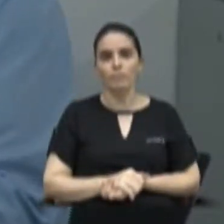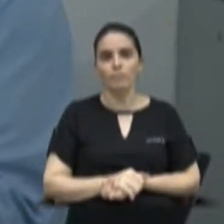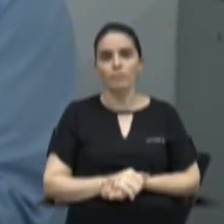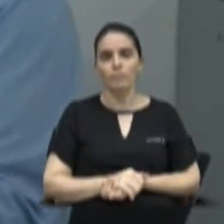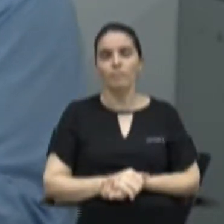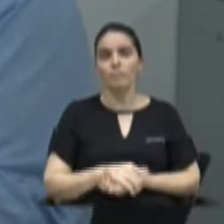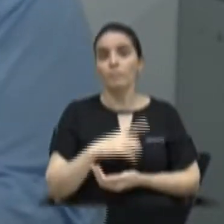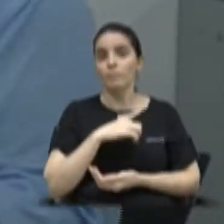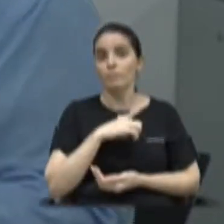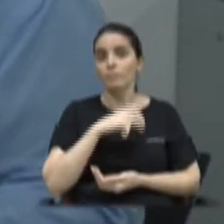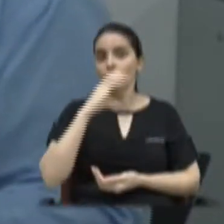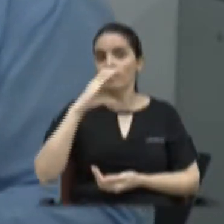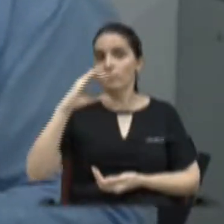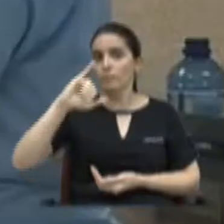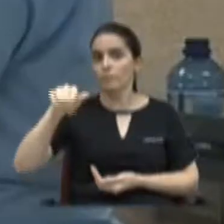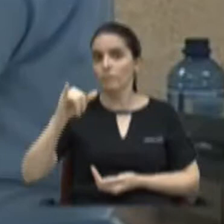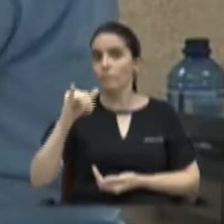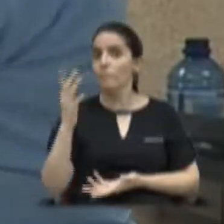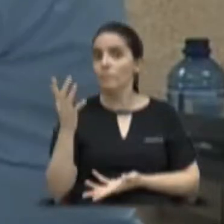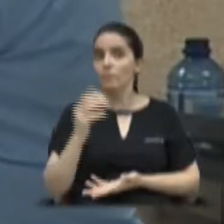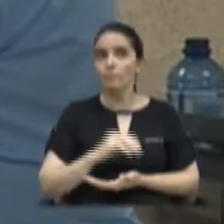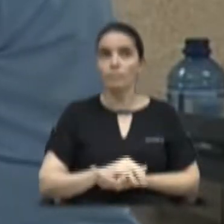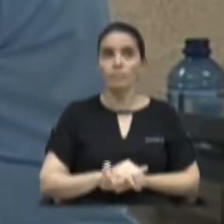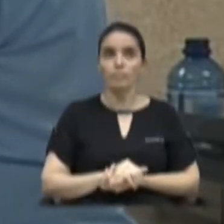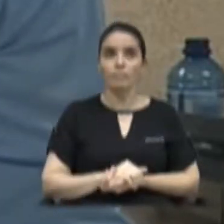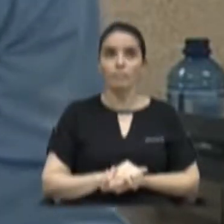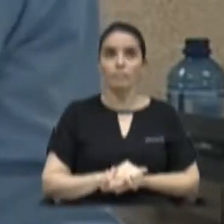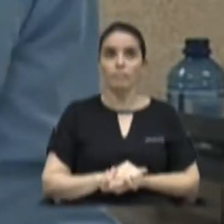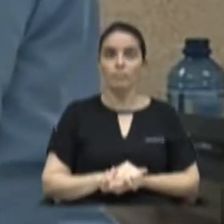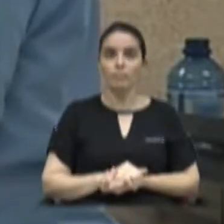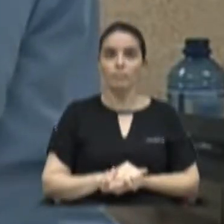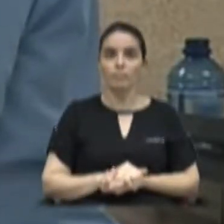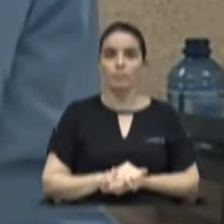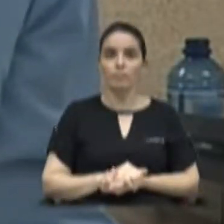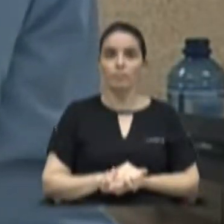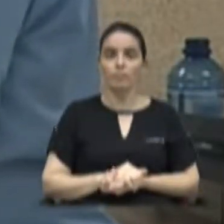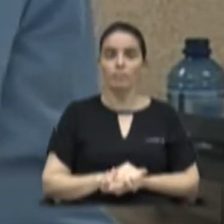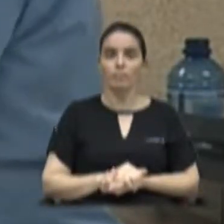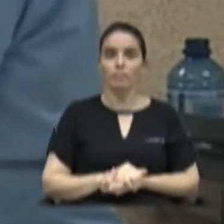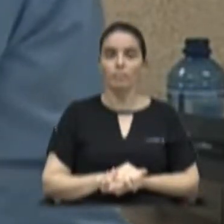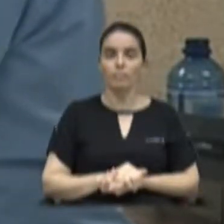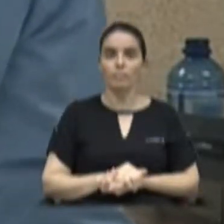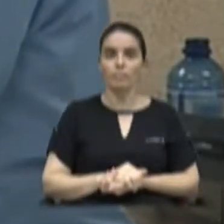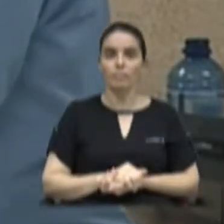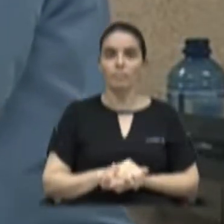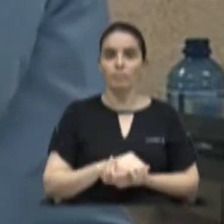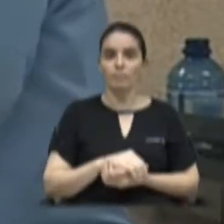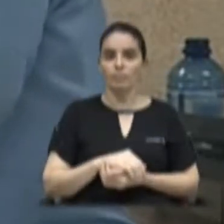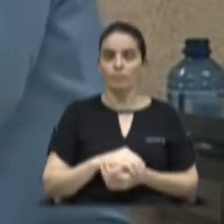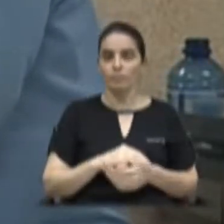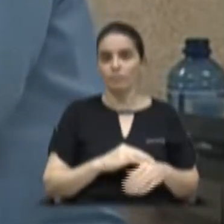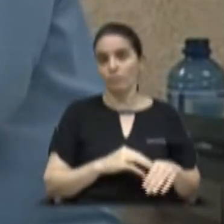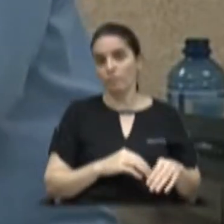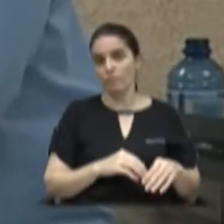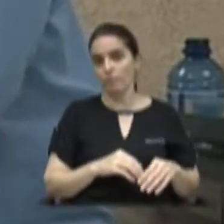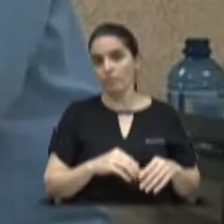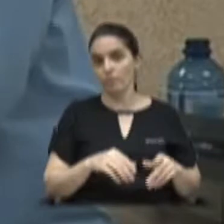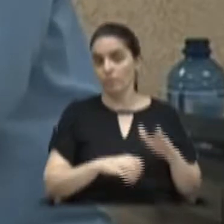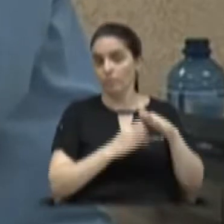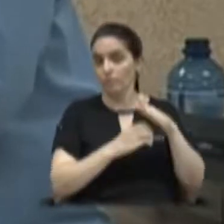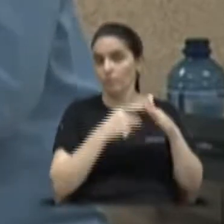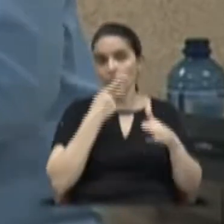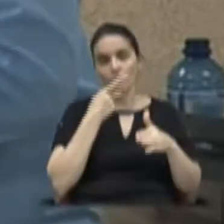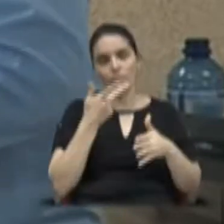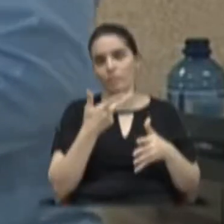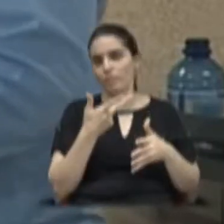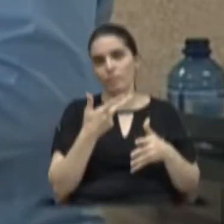parecer da CCJ. Isso aqui está no parecer da CCJ. O que a Ara está falando é tentar enfiar algo que não existe, igual